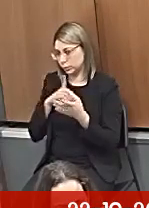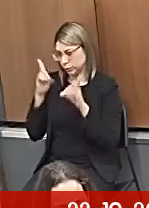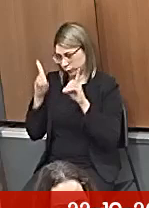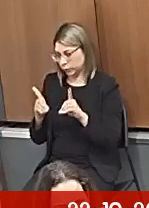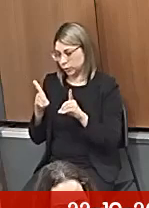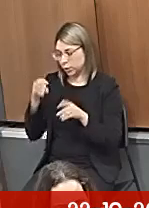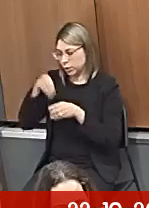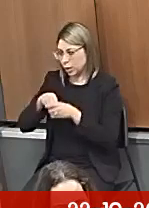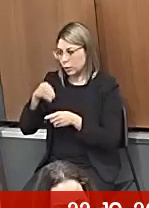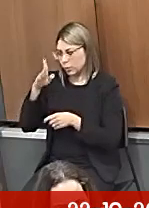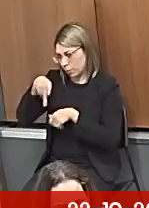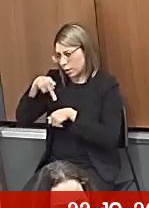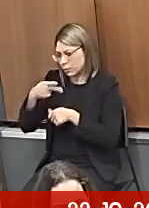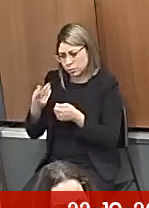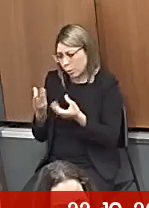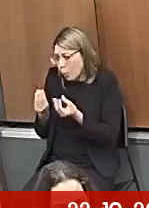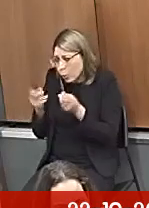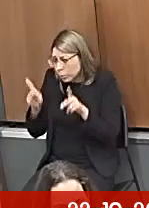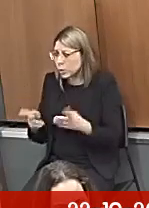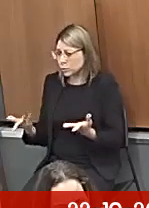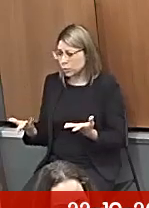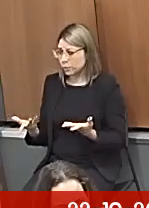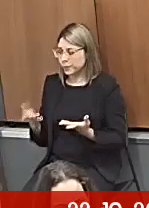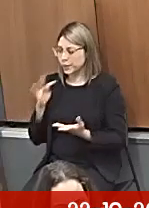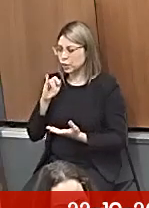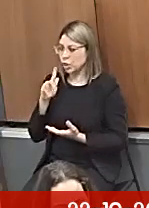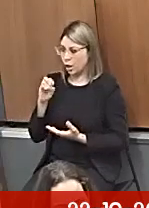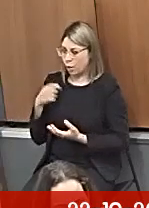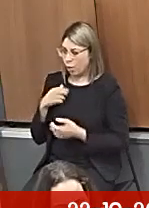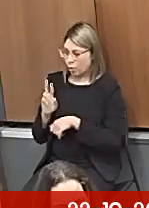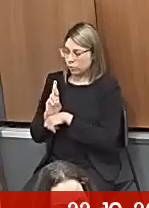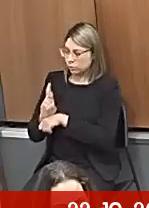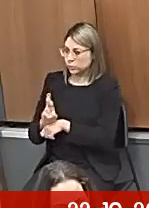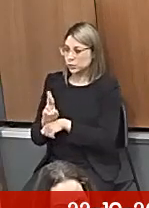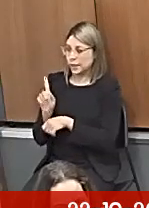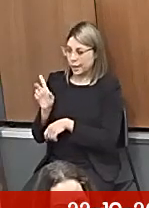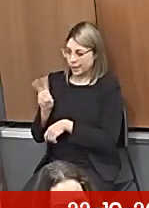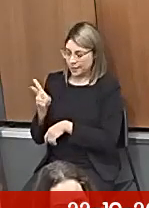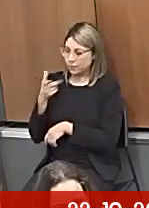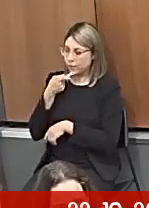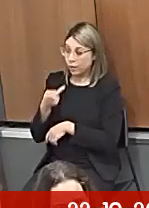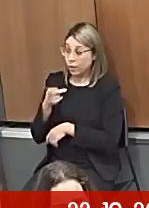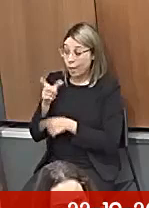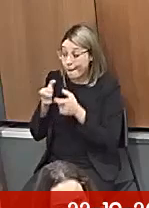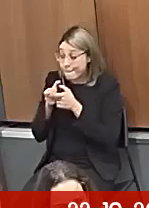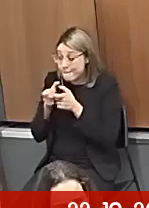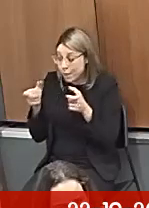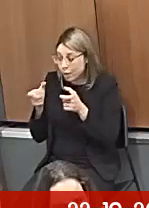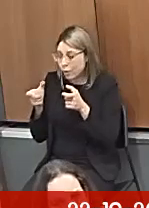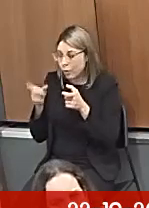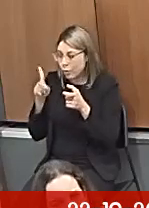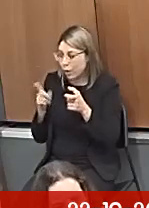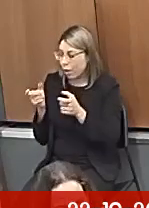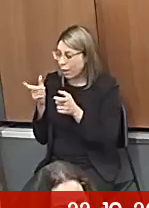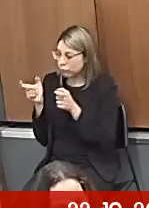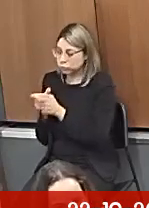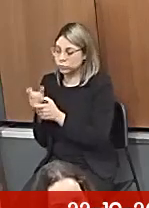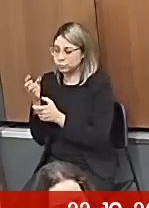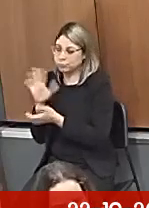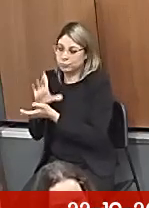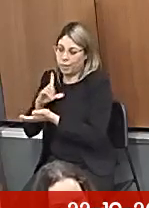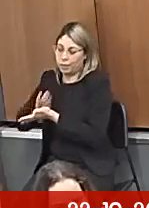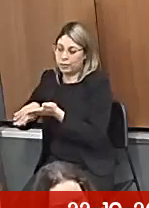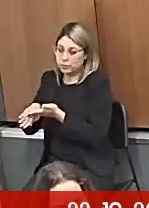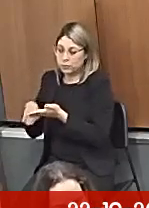é grande. Né? E não é à toa que o Thiago Elton, a quem eu represento, costuma falar. É a maior das minorias. Então, ela tem que